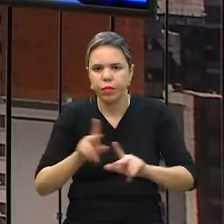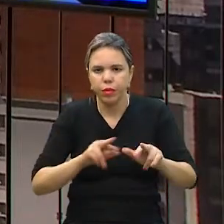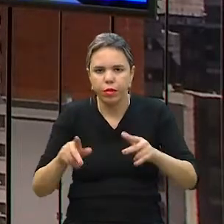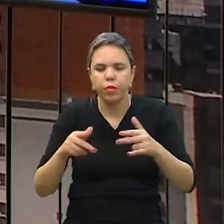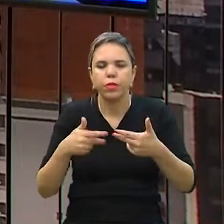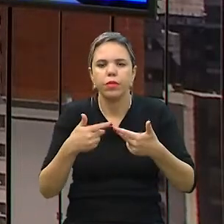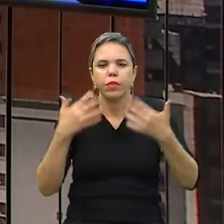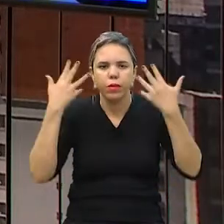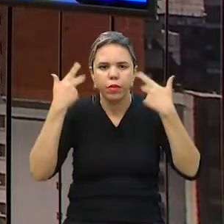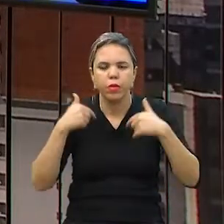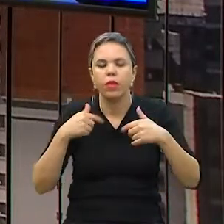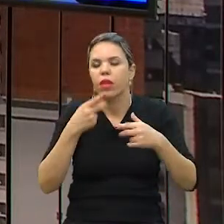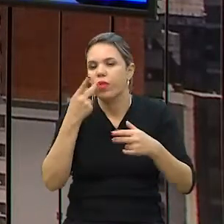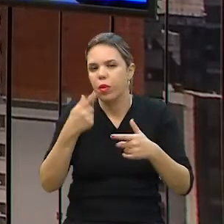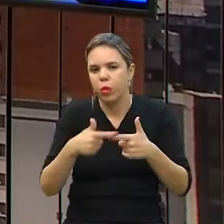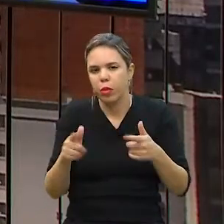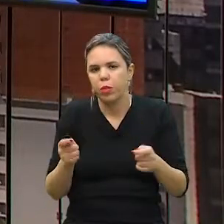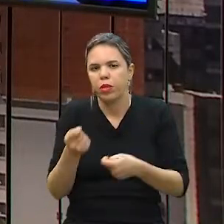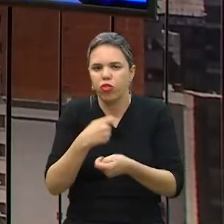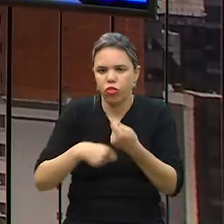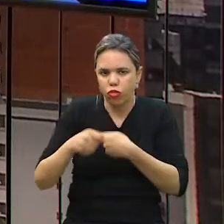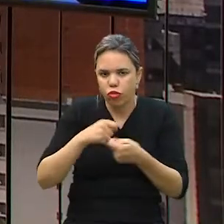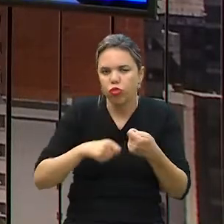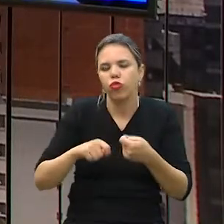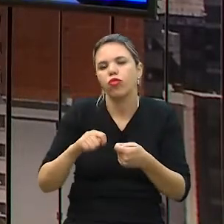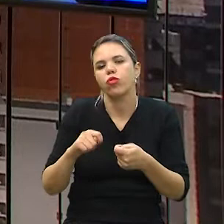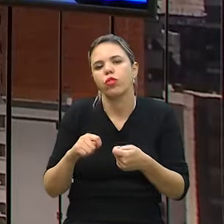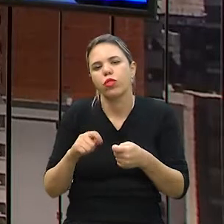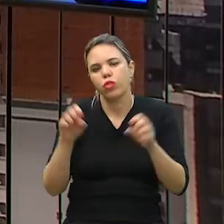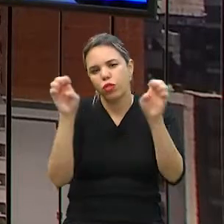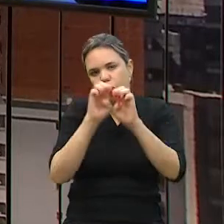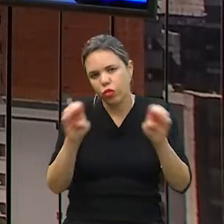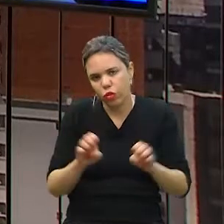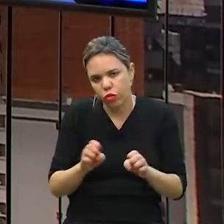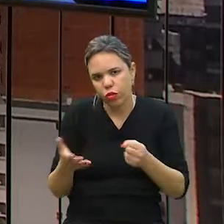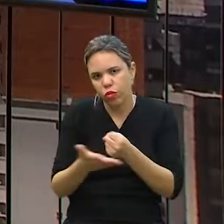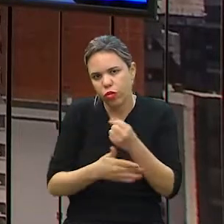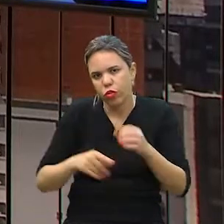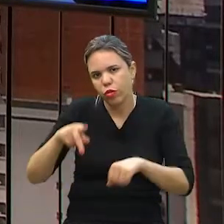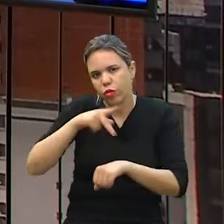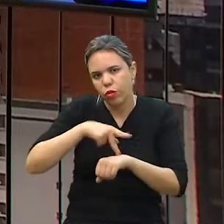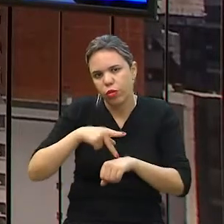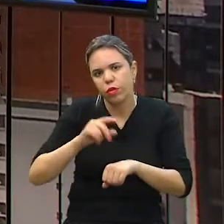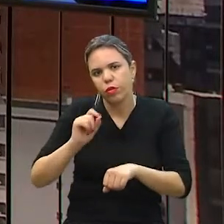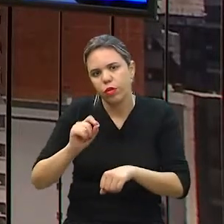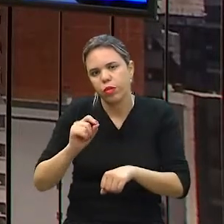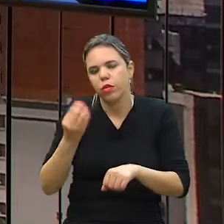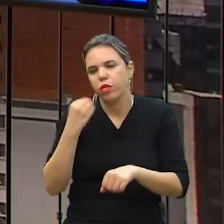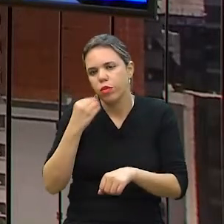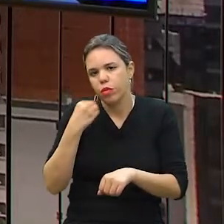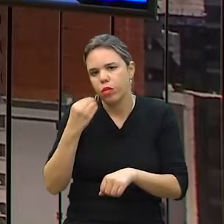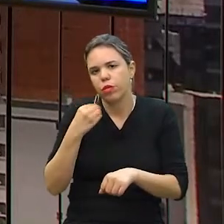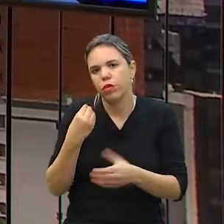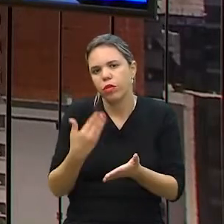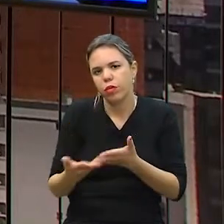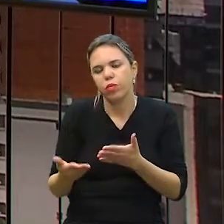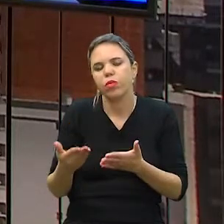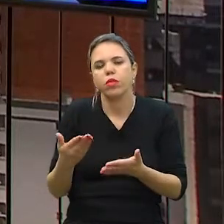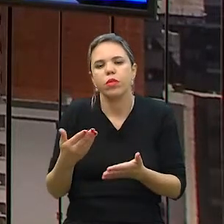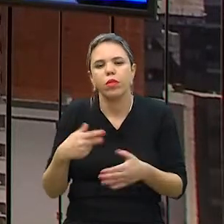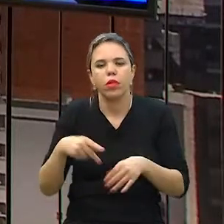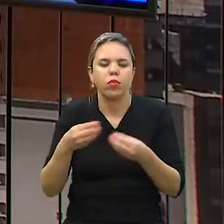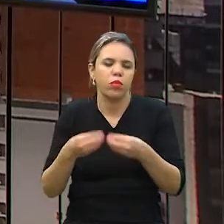está falando de questões sociais, questões muito estruturais, enraizadas em um país que é muito fragilizado como o nosso.